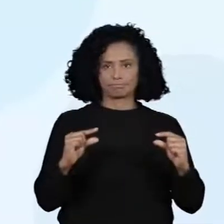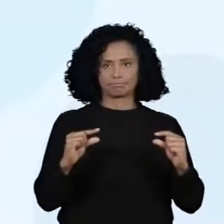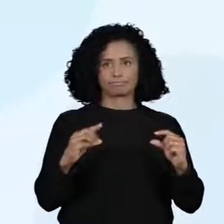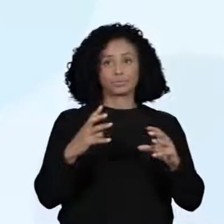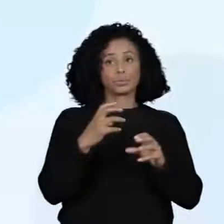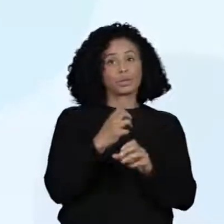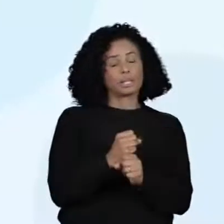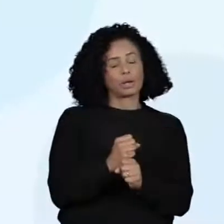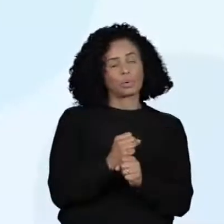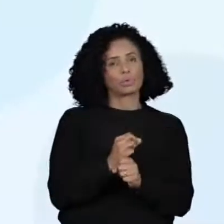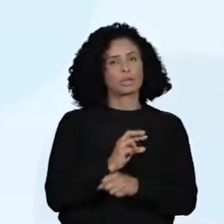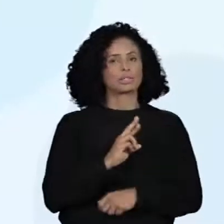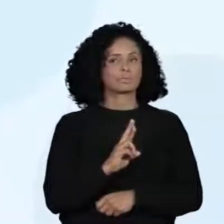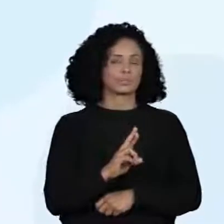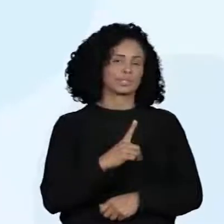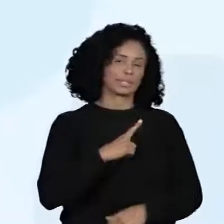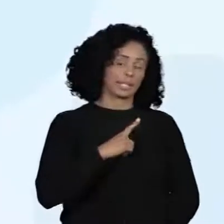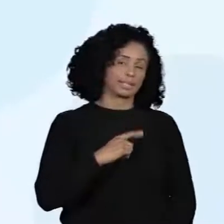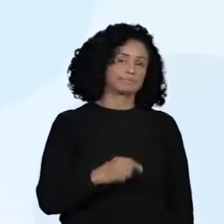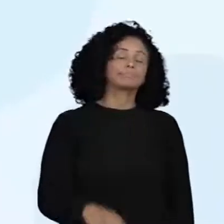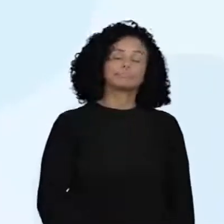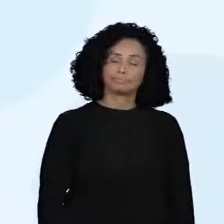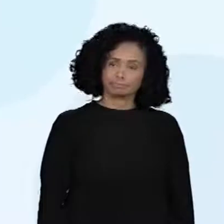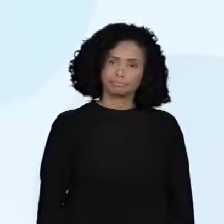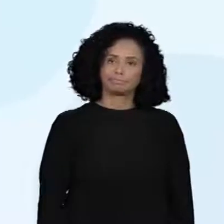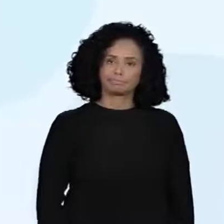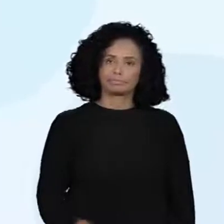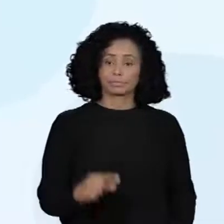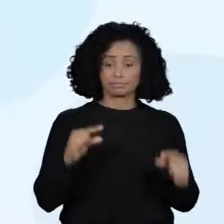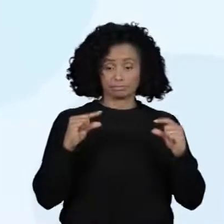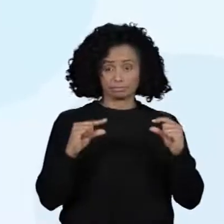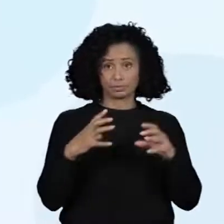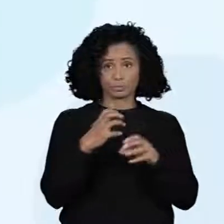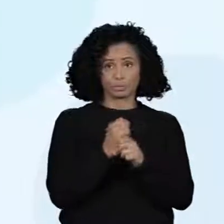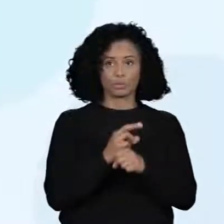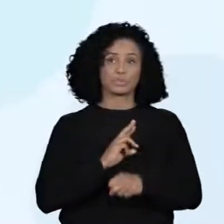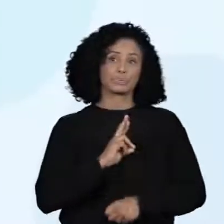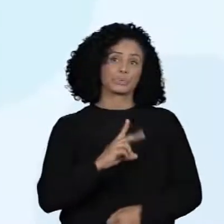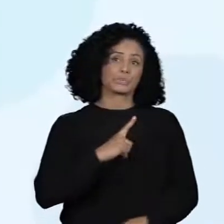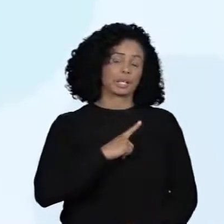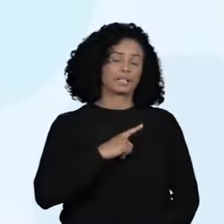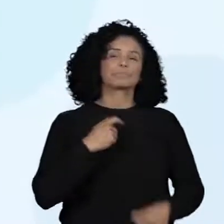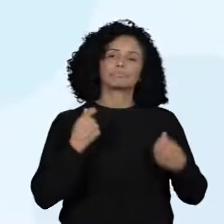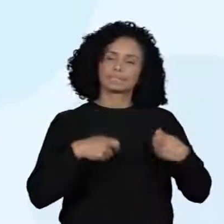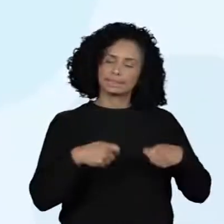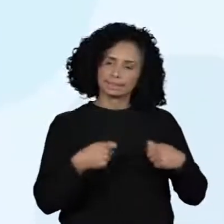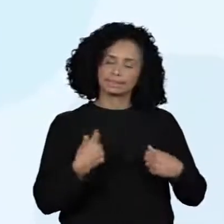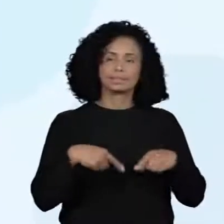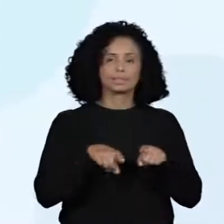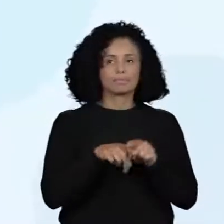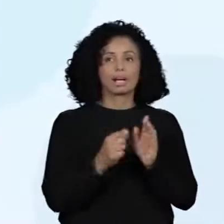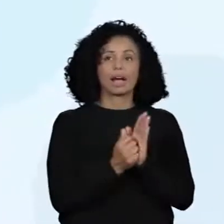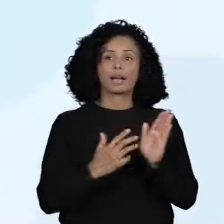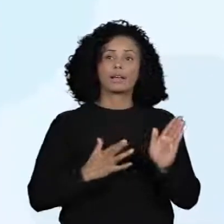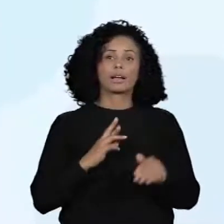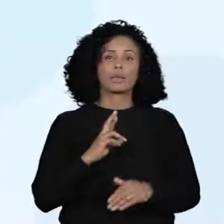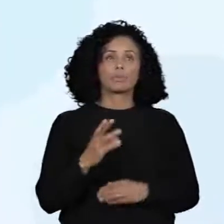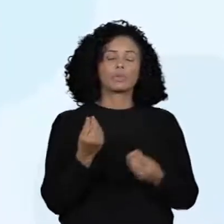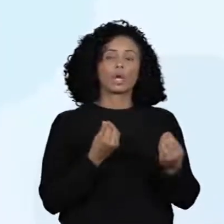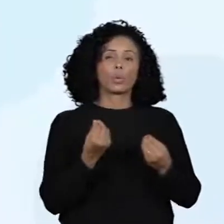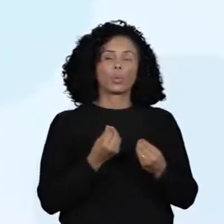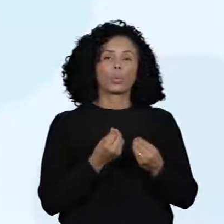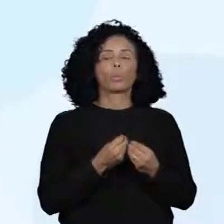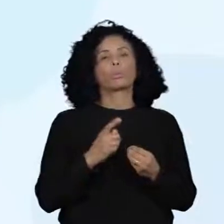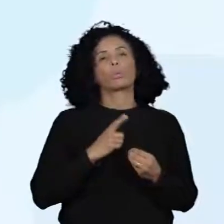E aí nós vamos precisar fazer essas adições com as atividades aí, com as situações